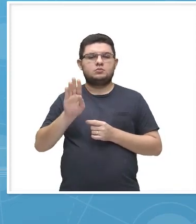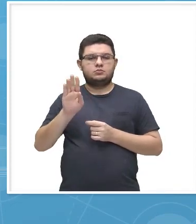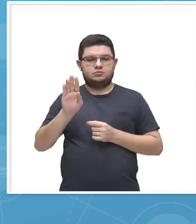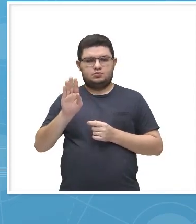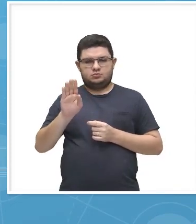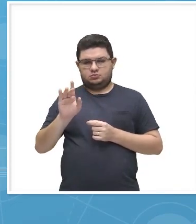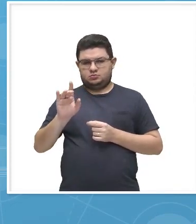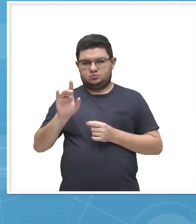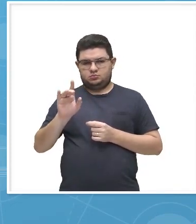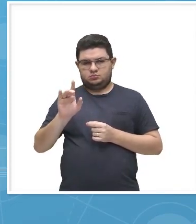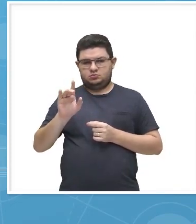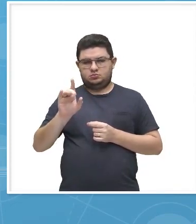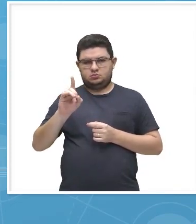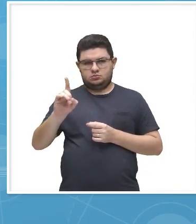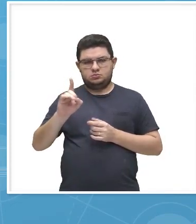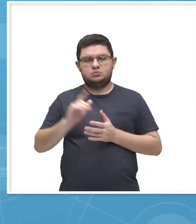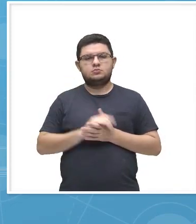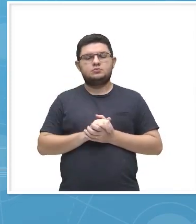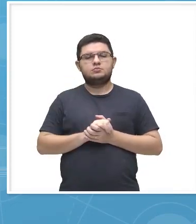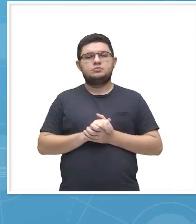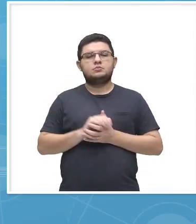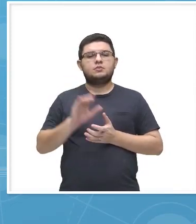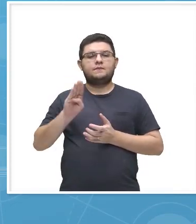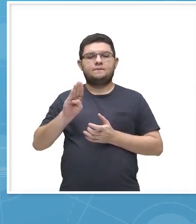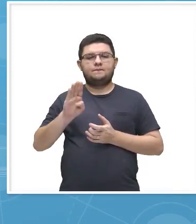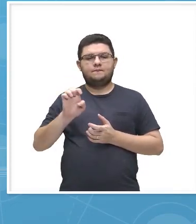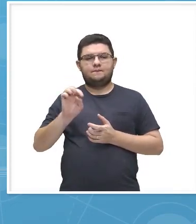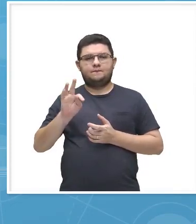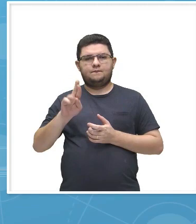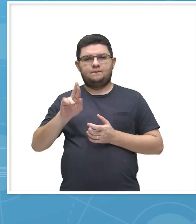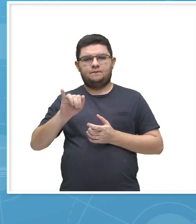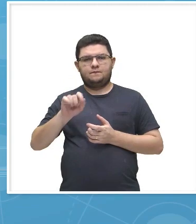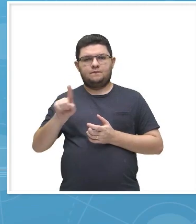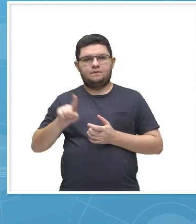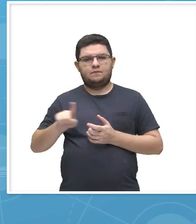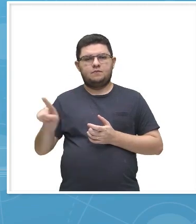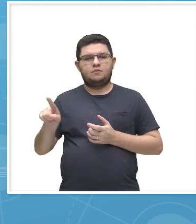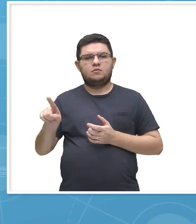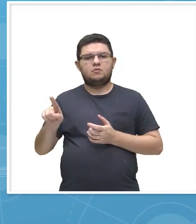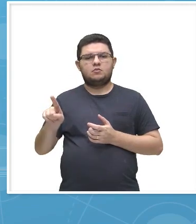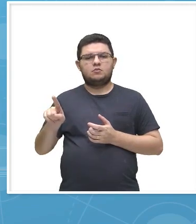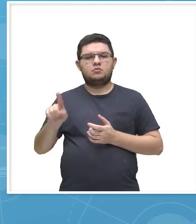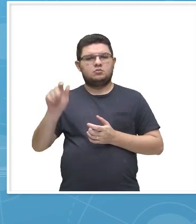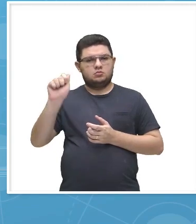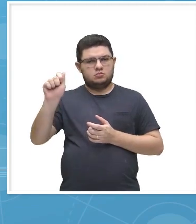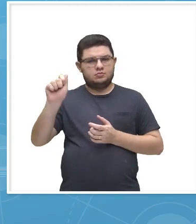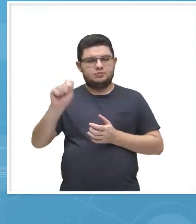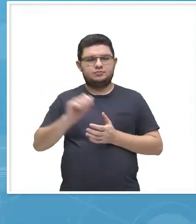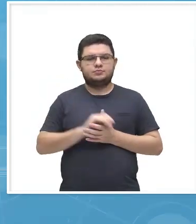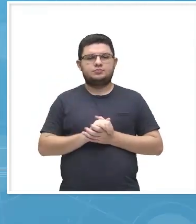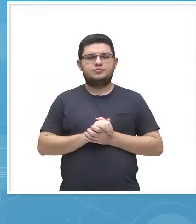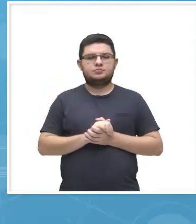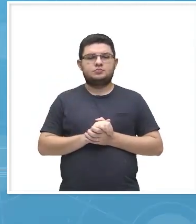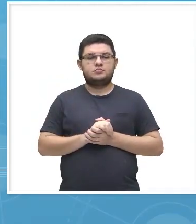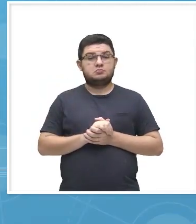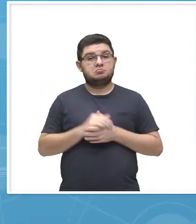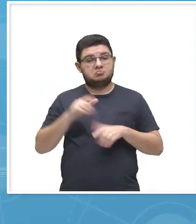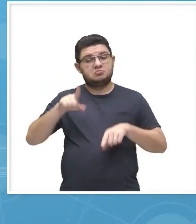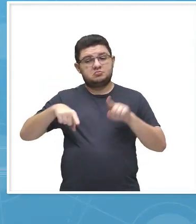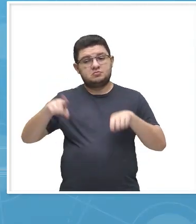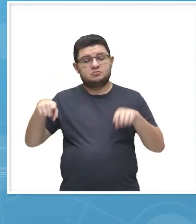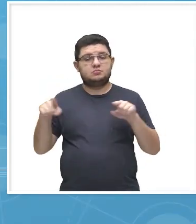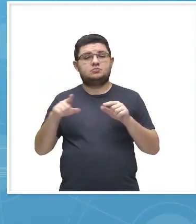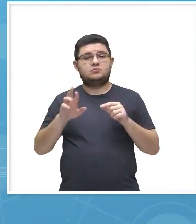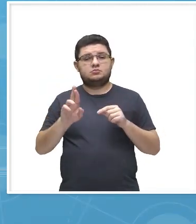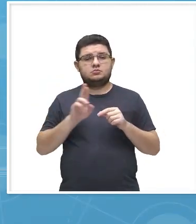anabeatriz A Gabriel Quem mais tá meio também variado aqui né gente vamos conferir isso